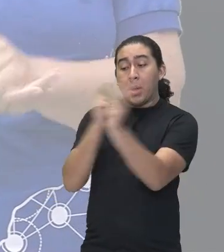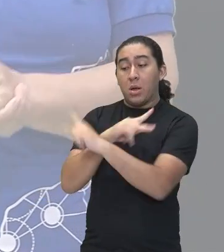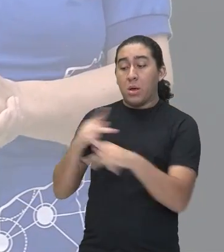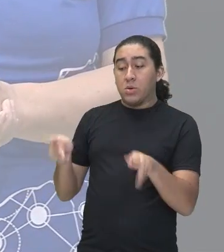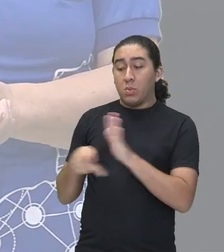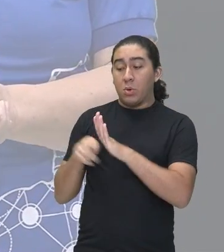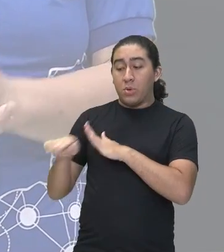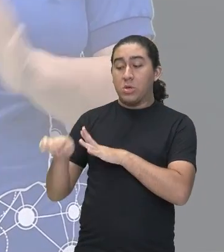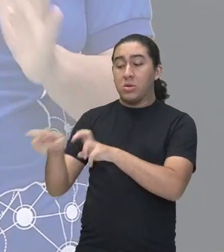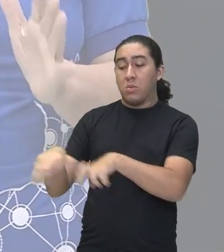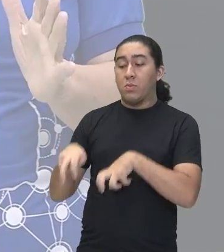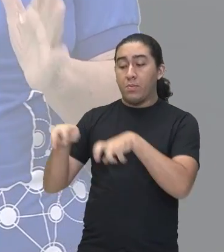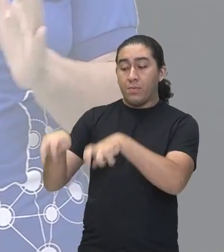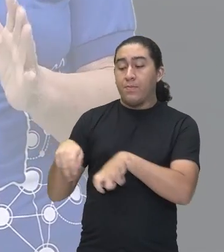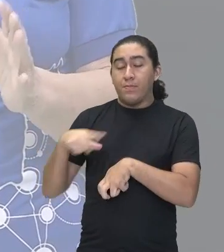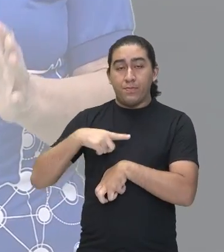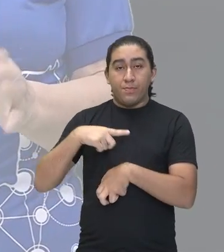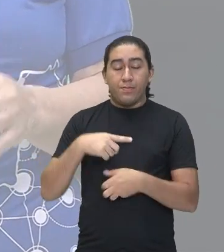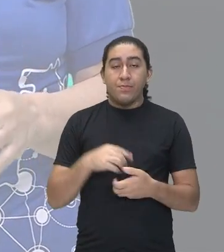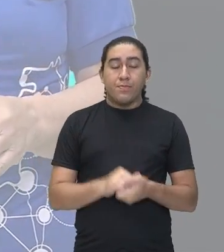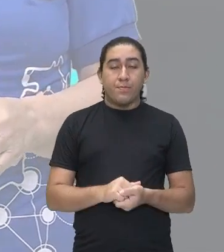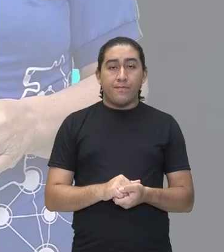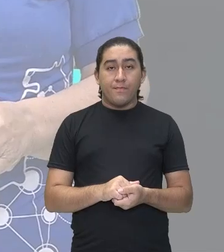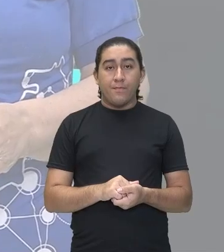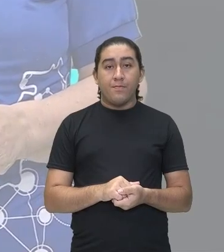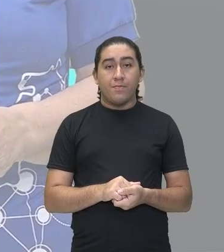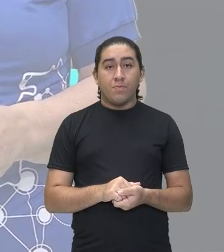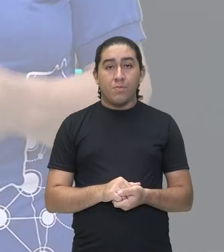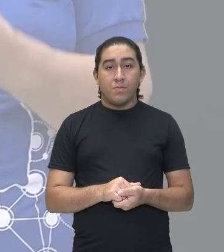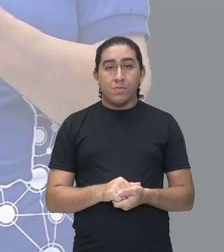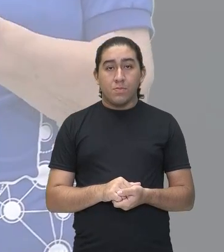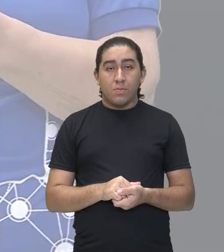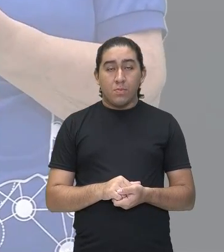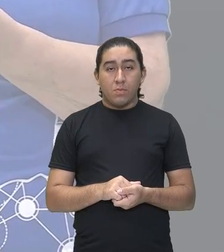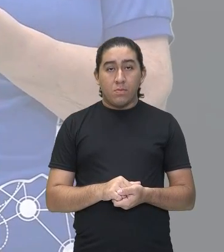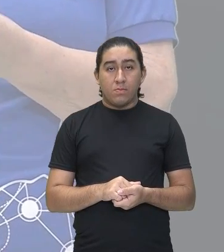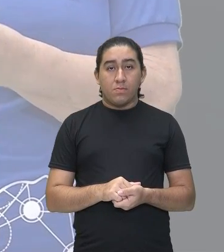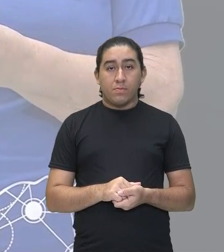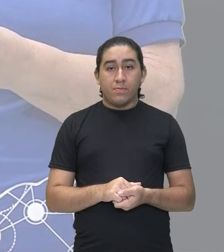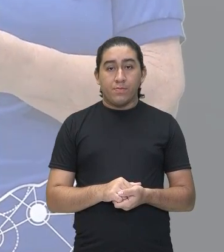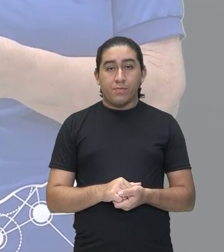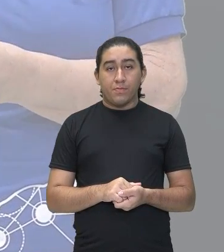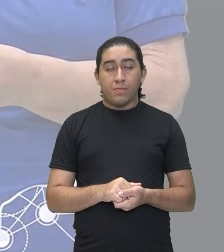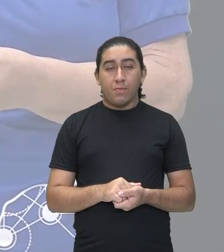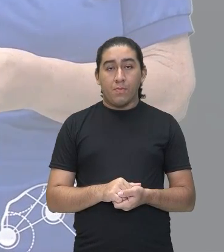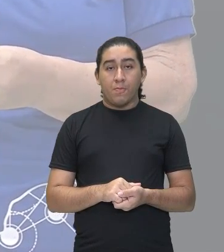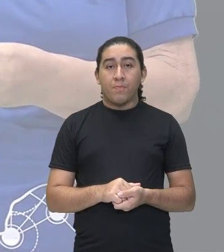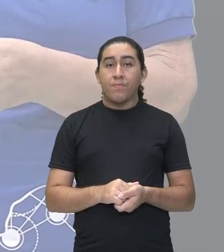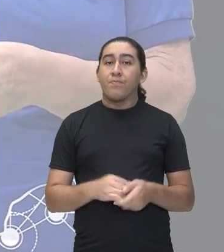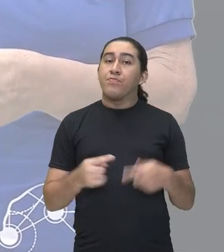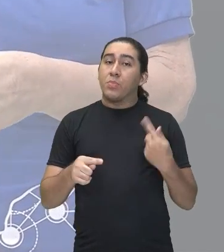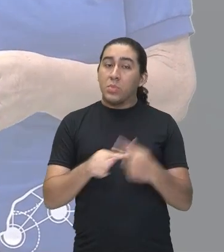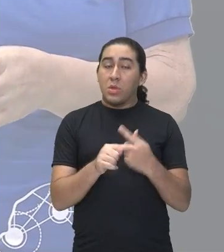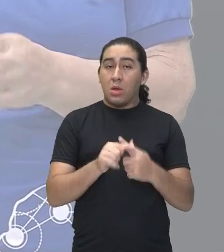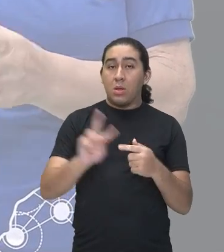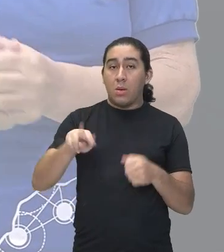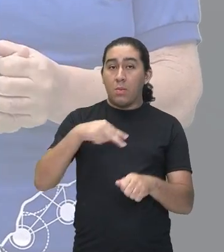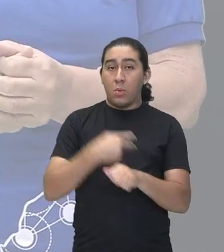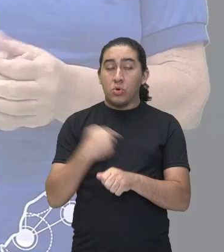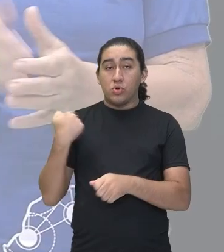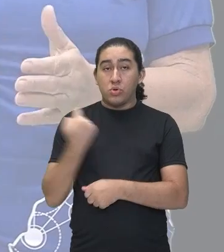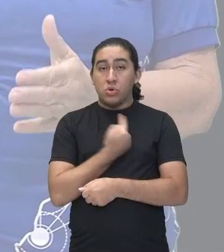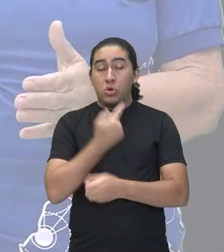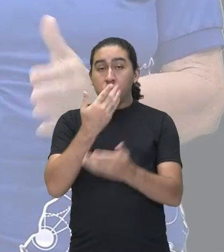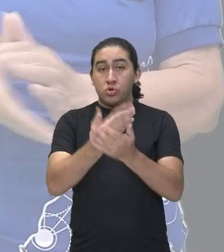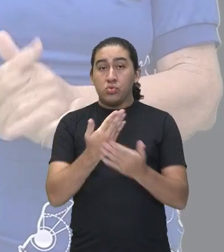traz para eles. Bem entendido, porque lá no romantismo nós vamos ver uma outra forma de fuga